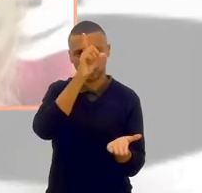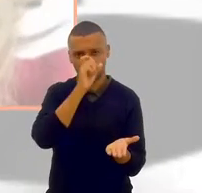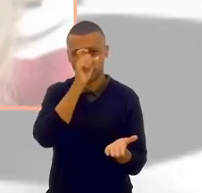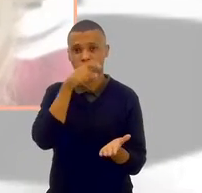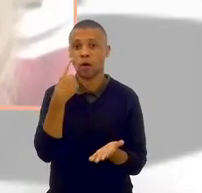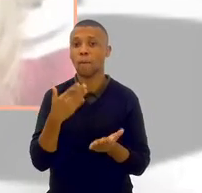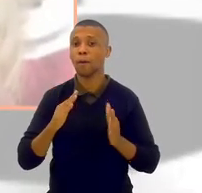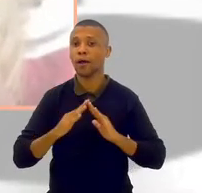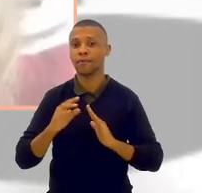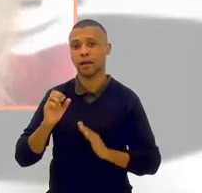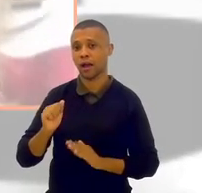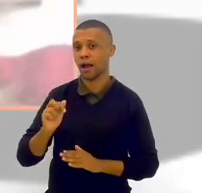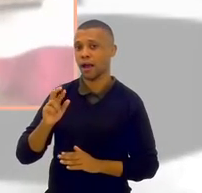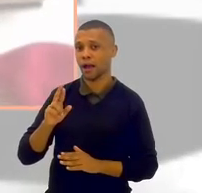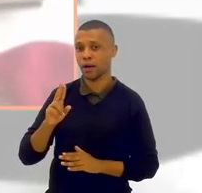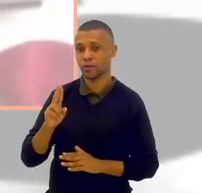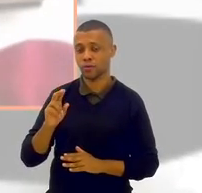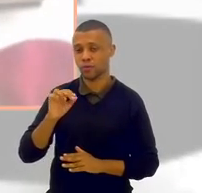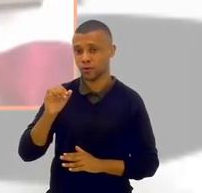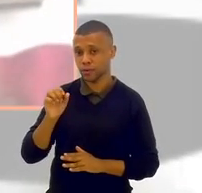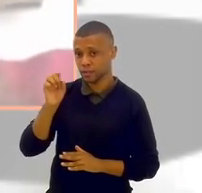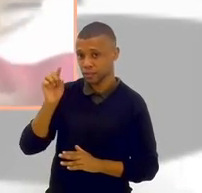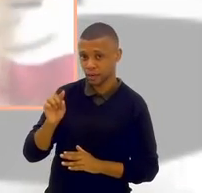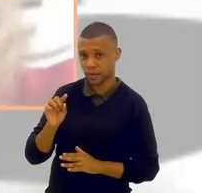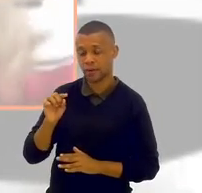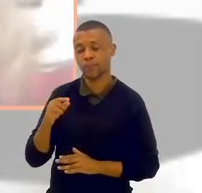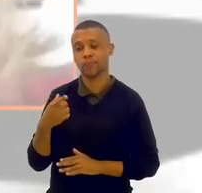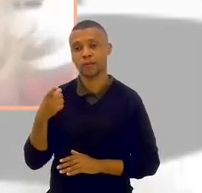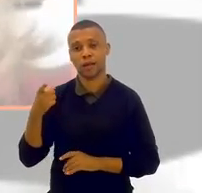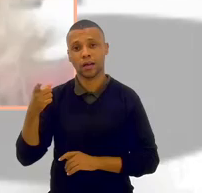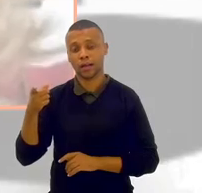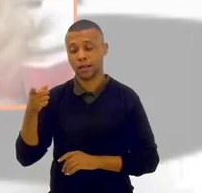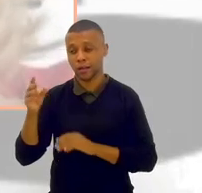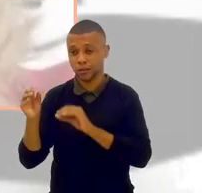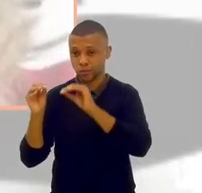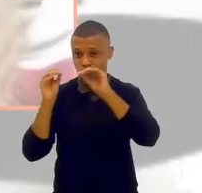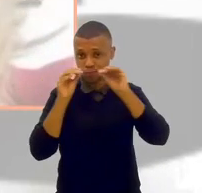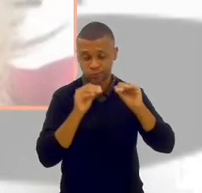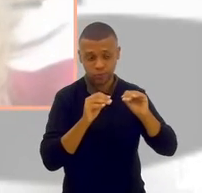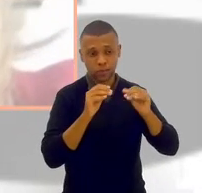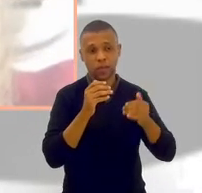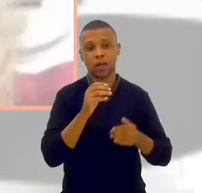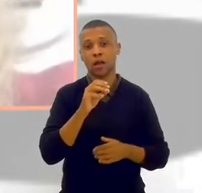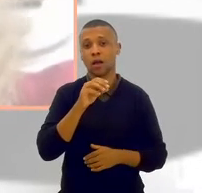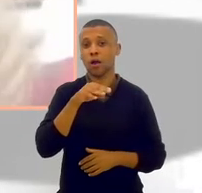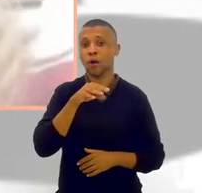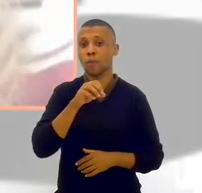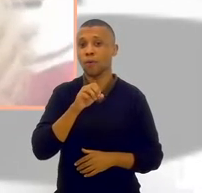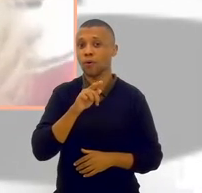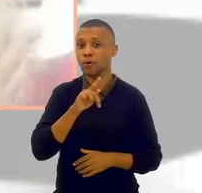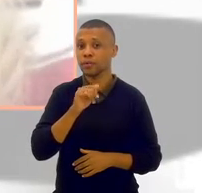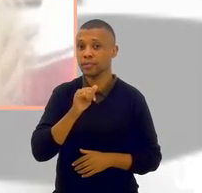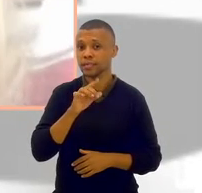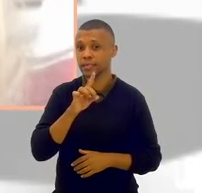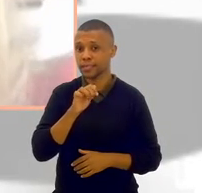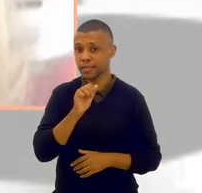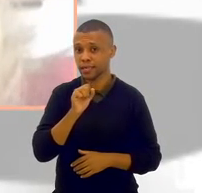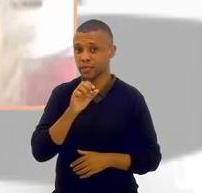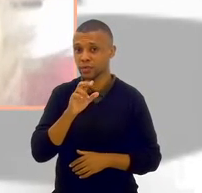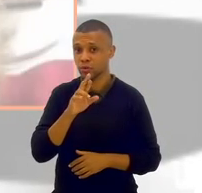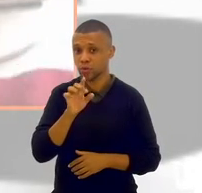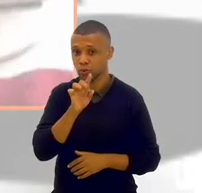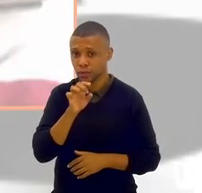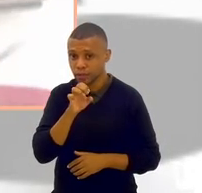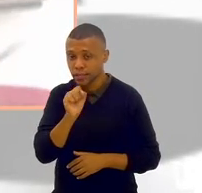morava em Arujá, e ele foi para Mogi das Cruzes, no hospital, e o doutor Luzmar viu que ele piorava, falou, não, não, vamos para o Sabará, em